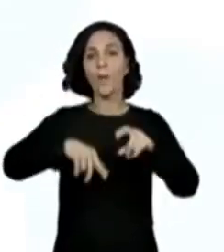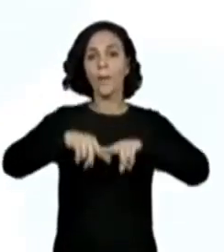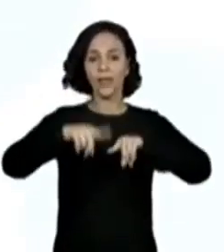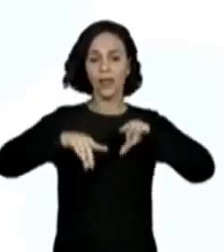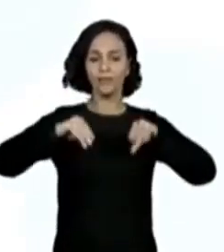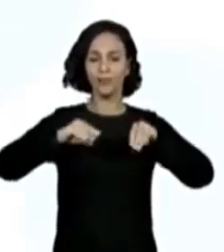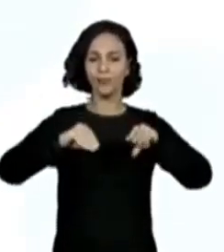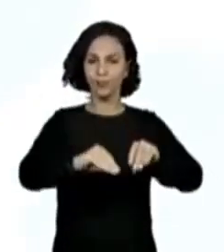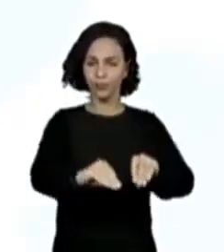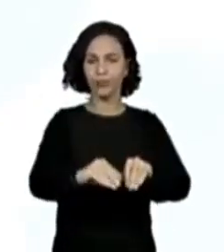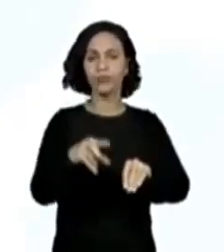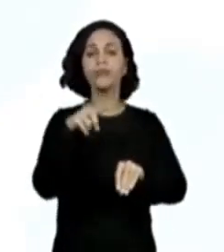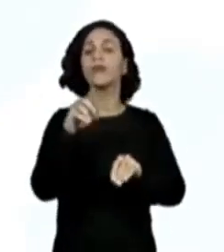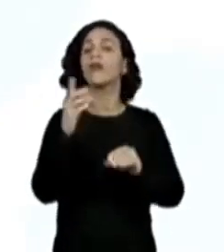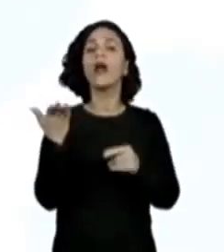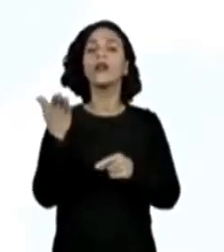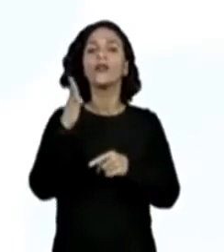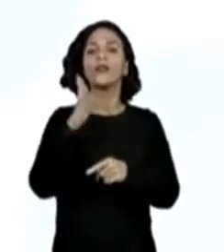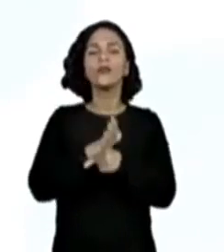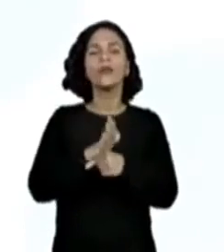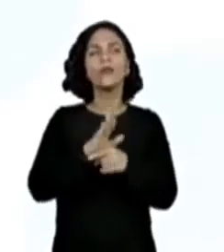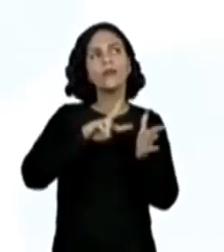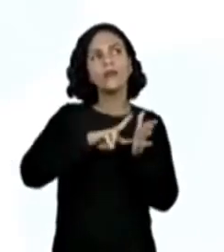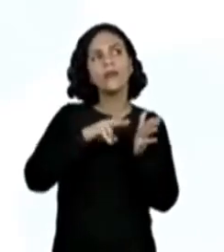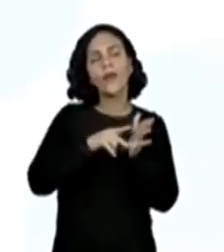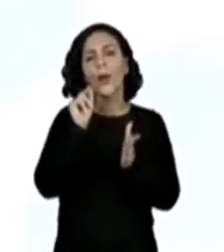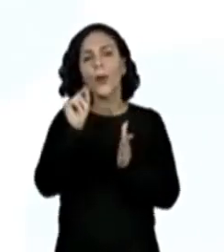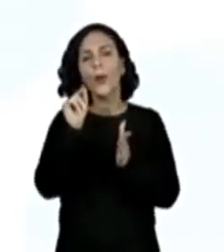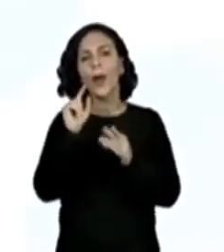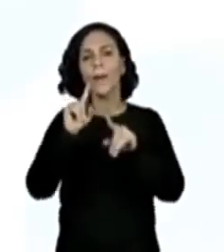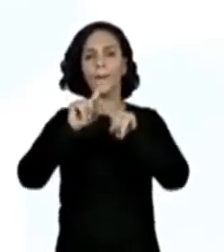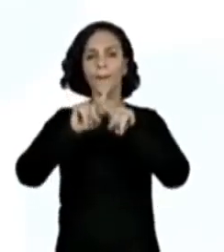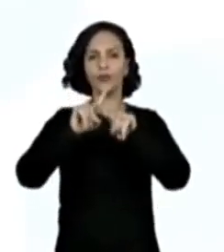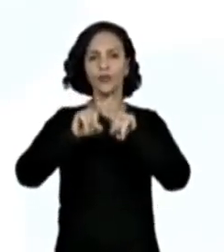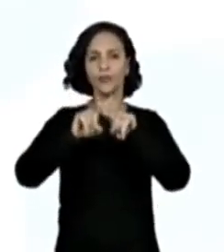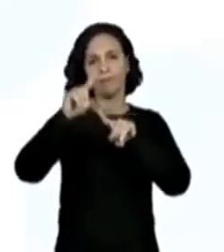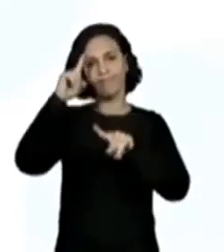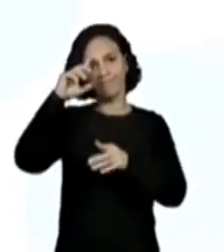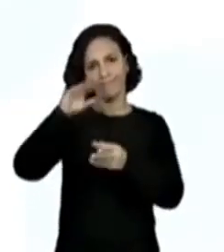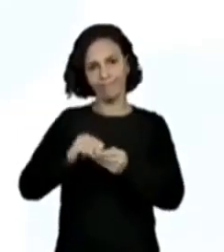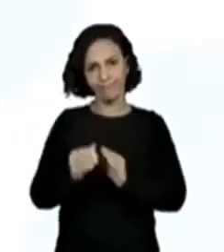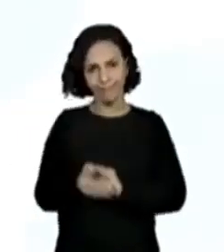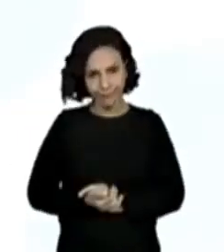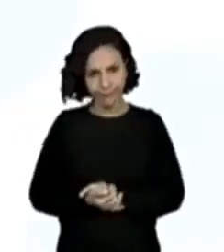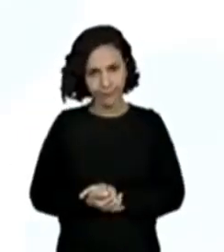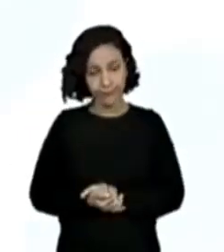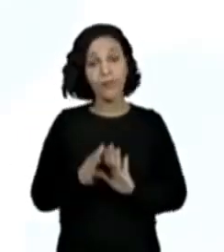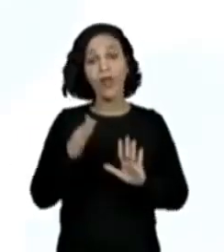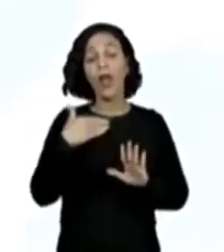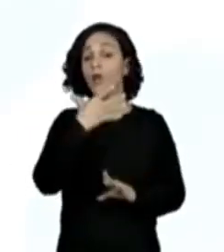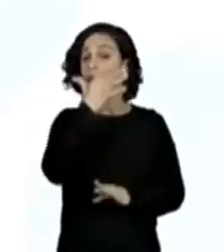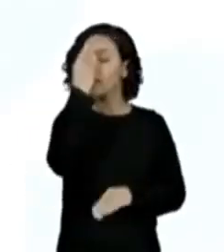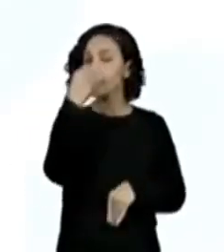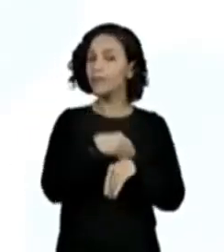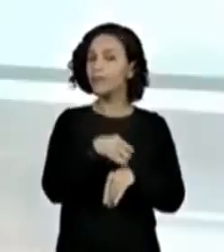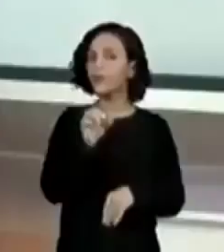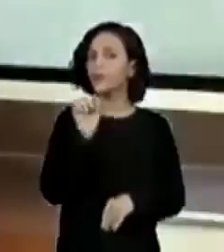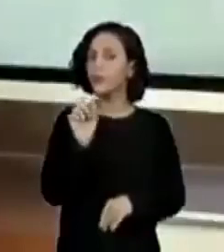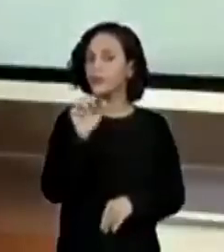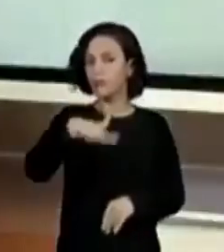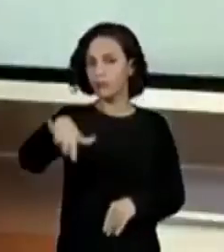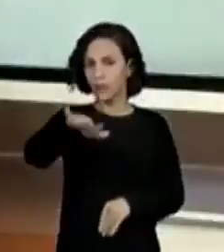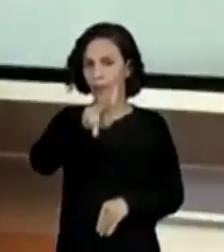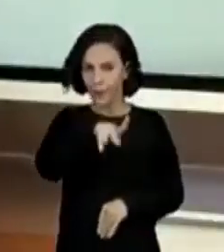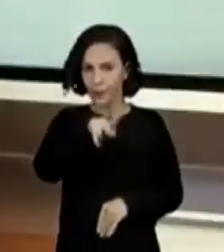manipulável, levando à construção do significado da multiplicação. Eu esqueci de dizer também, professores,